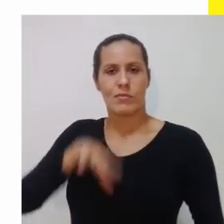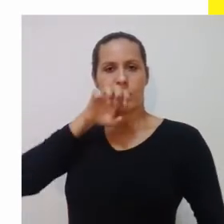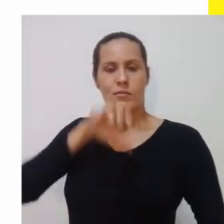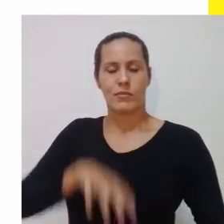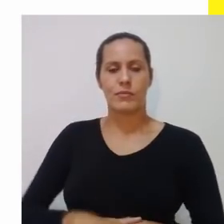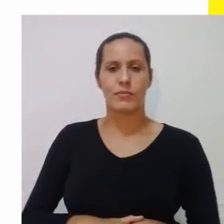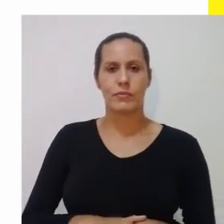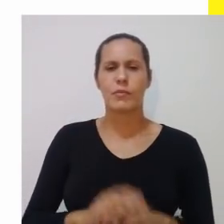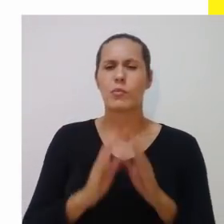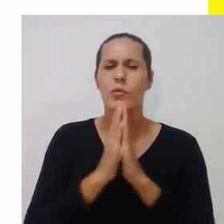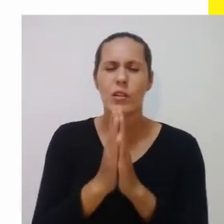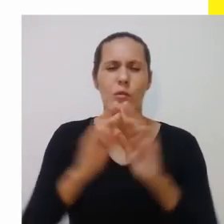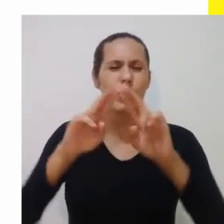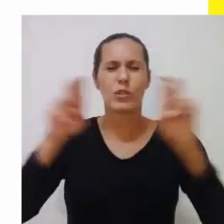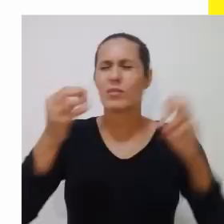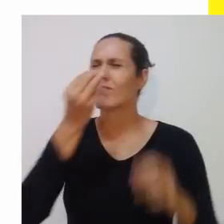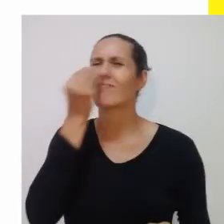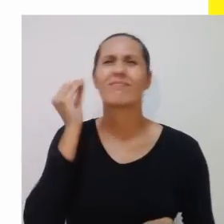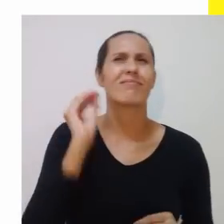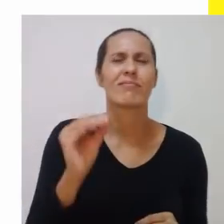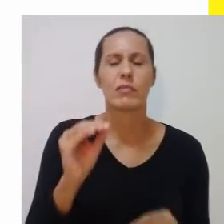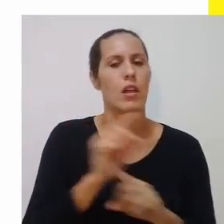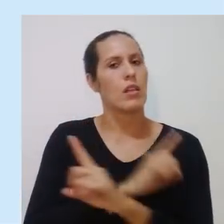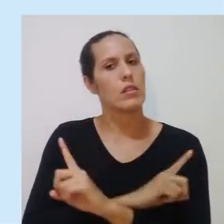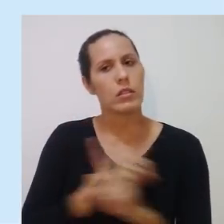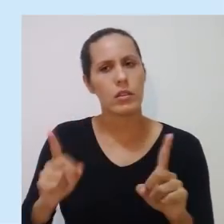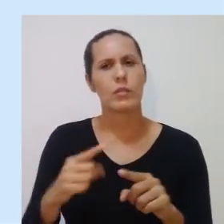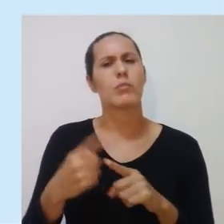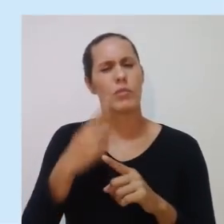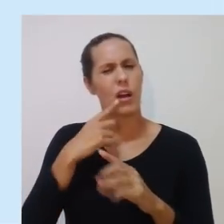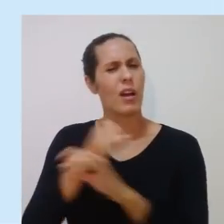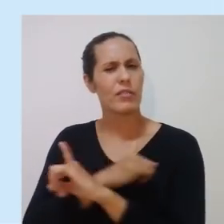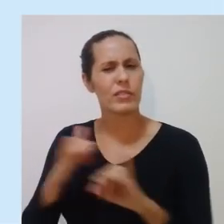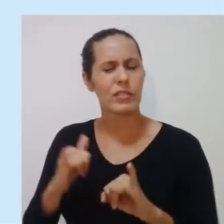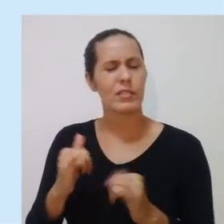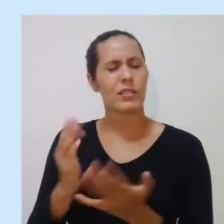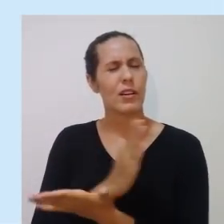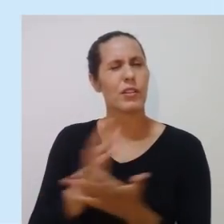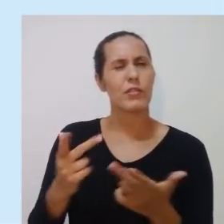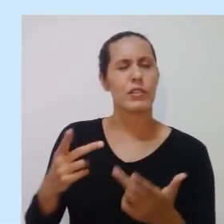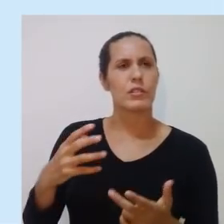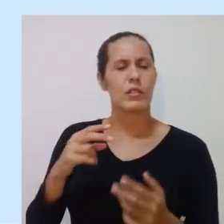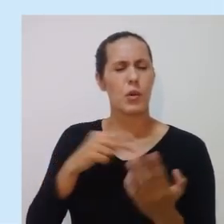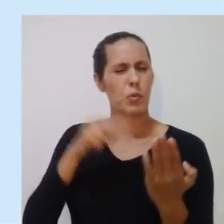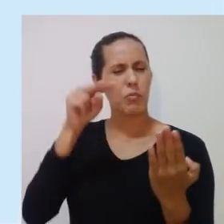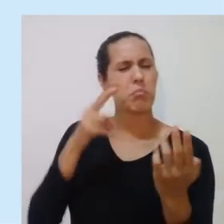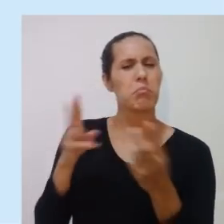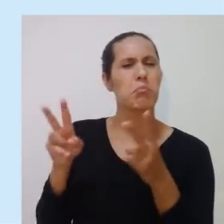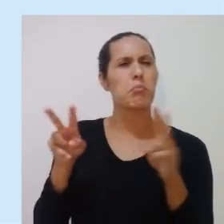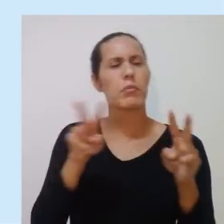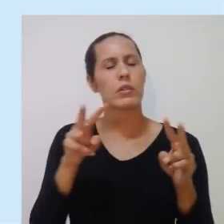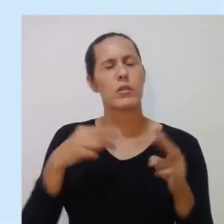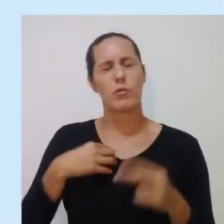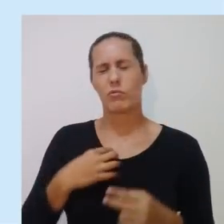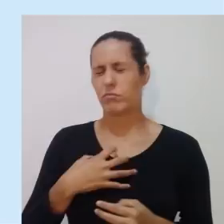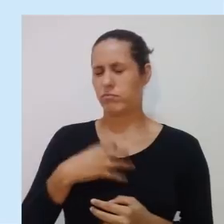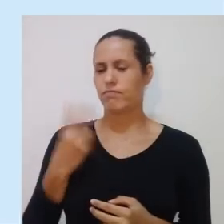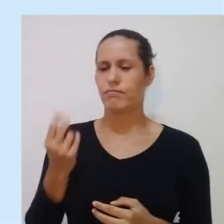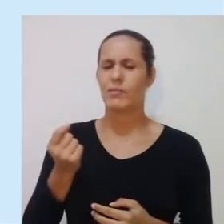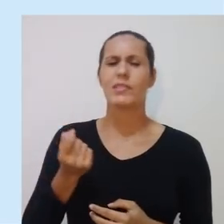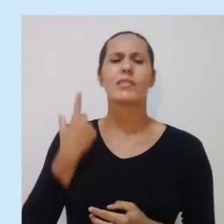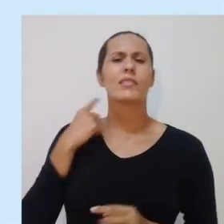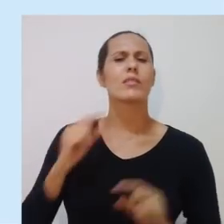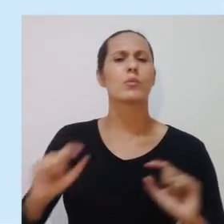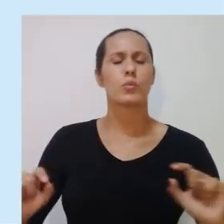não desprezem o título. E eu avisei que eu tinha uma estranheza, algo que eu acho estranho e que eu quero compartilhar com